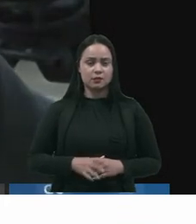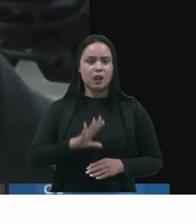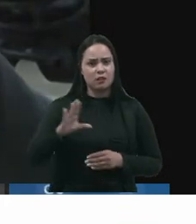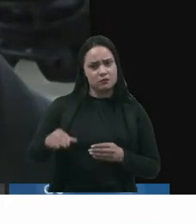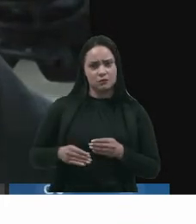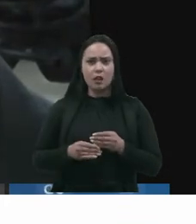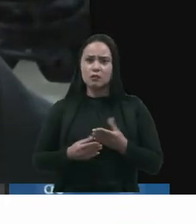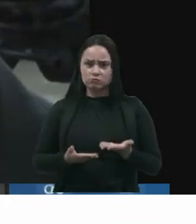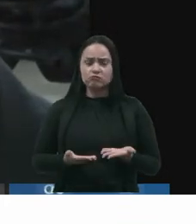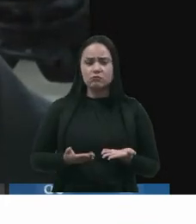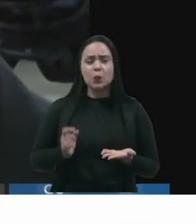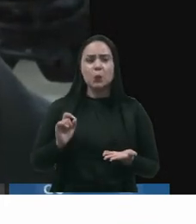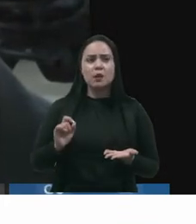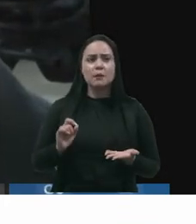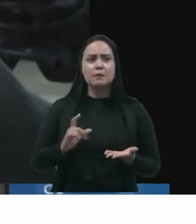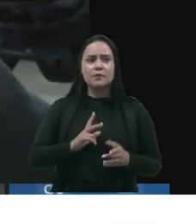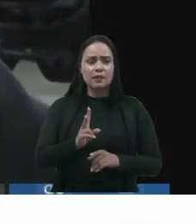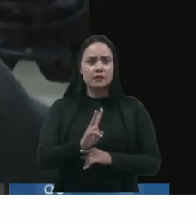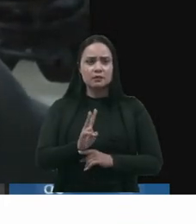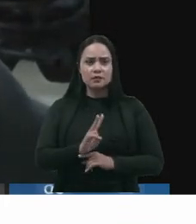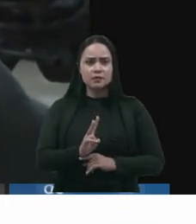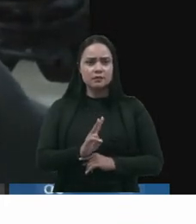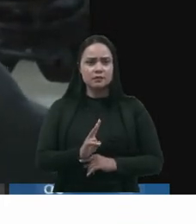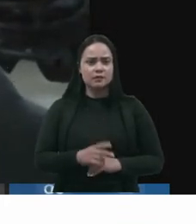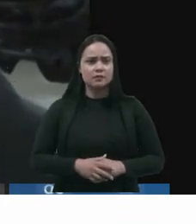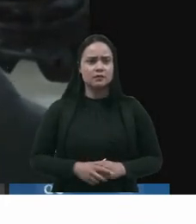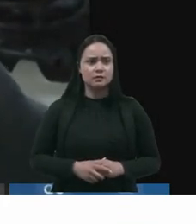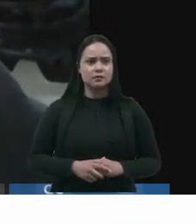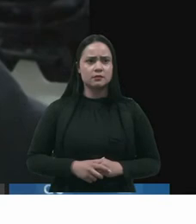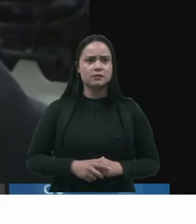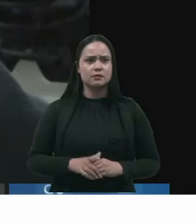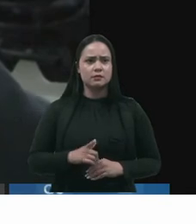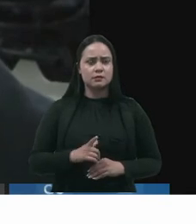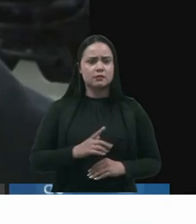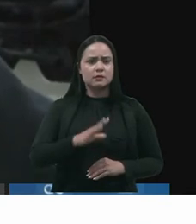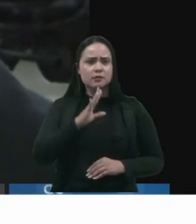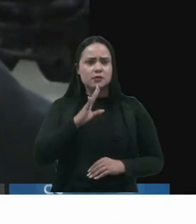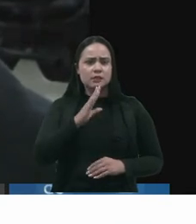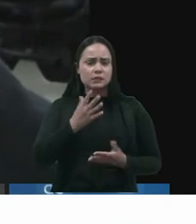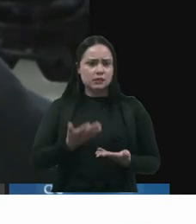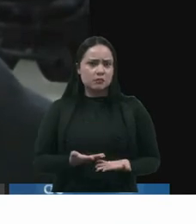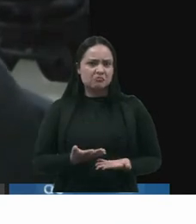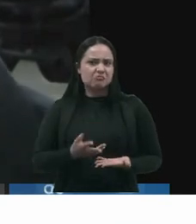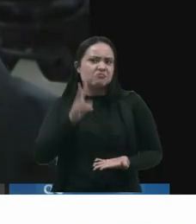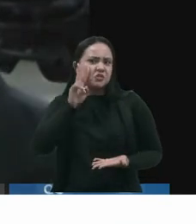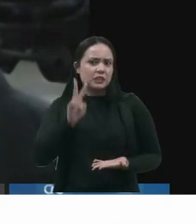reitera, é que a revisão disciplinar não merece cessimento e, se conhecida for,